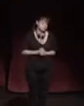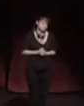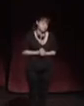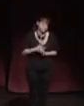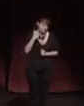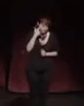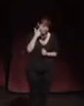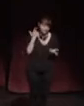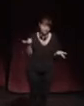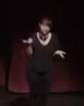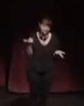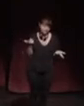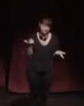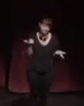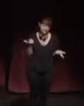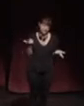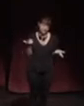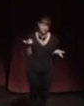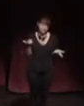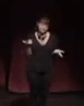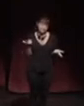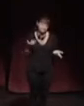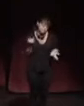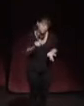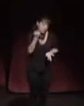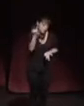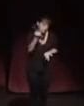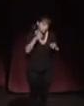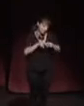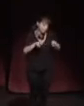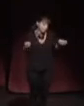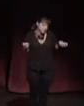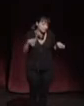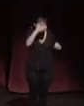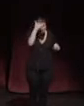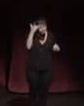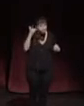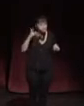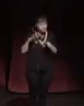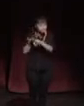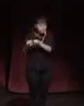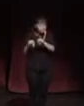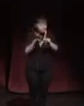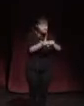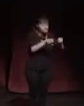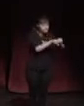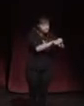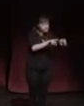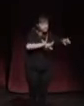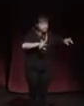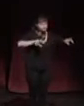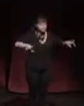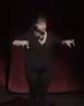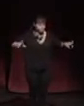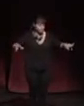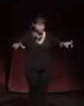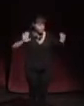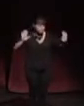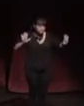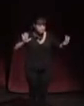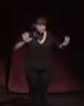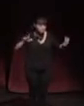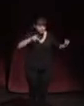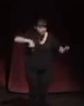acho que é à toa que numa mesa tem pessoas com formações tão distintas preocupadas com a mesma